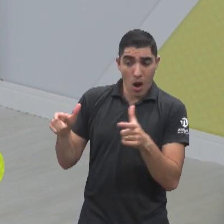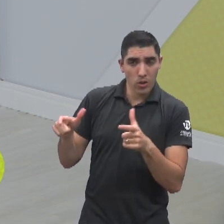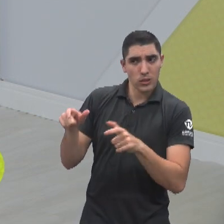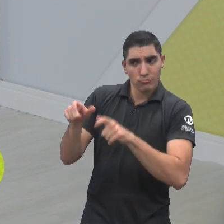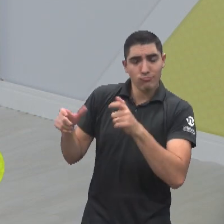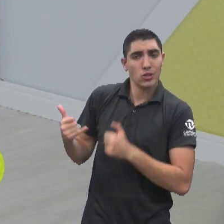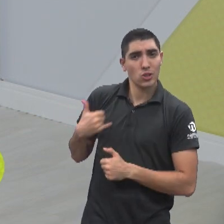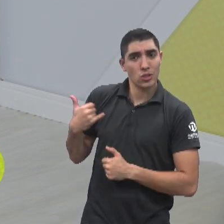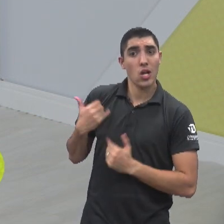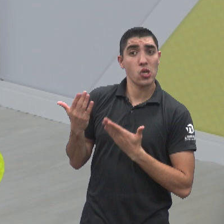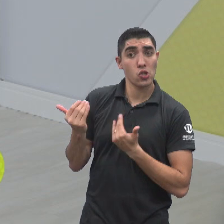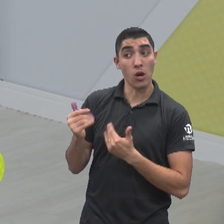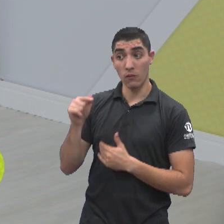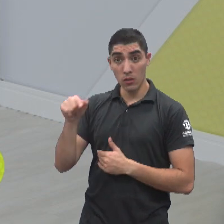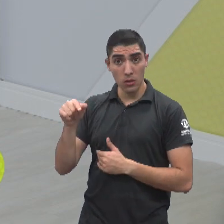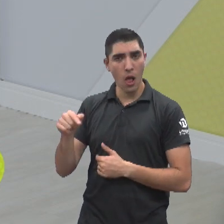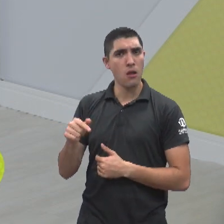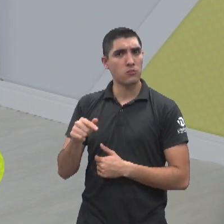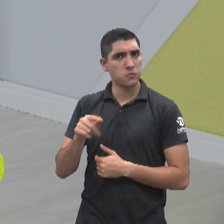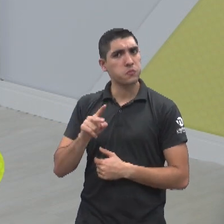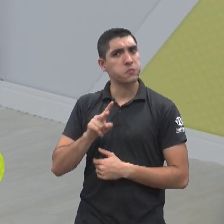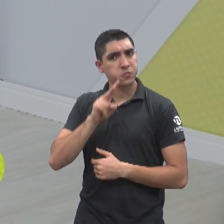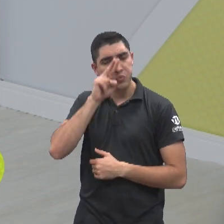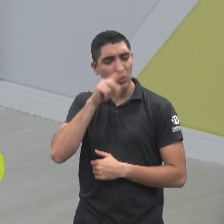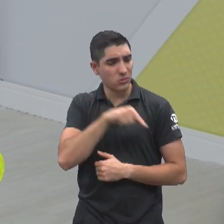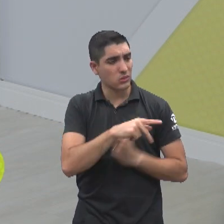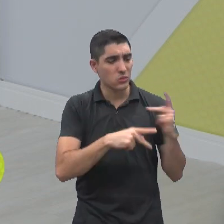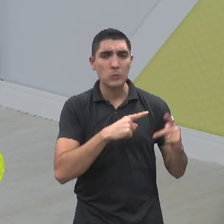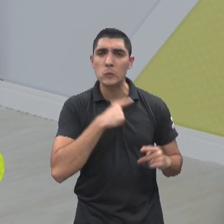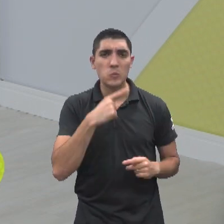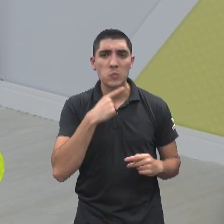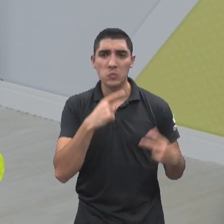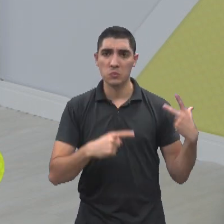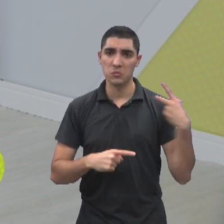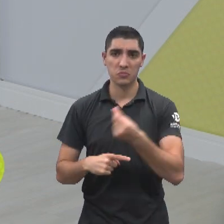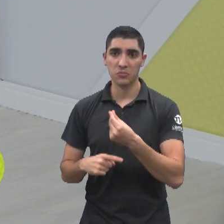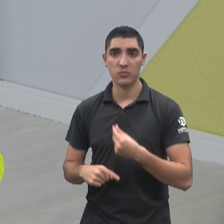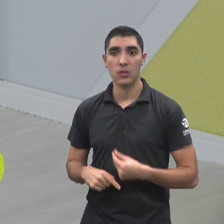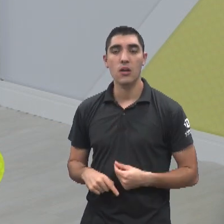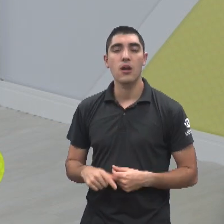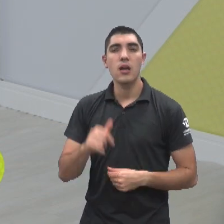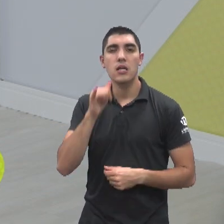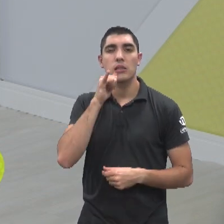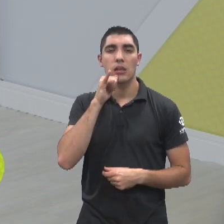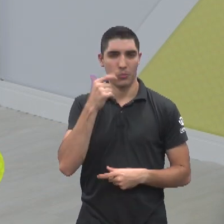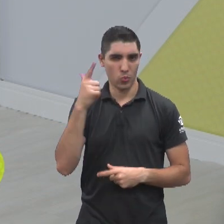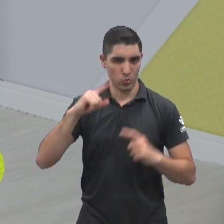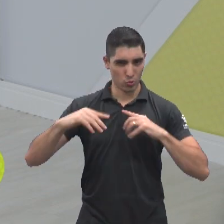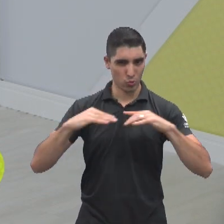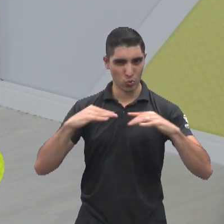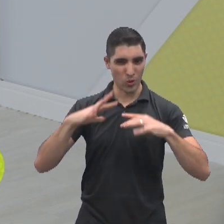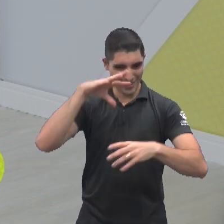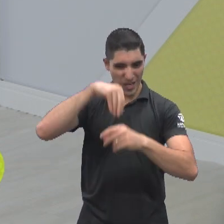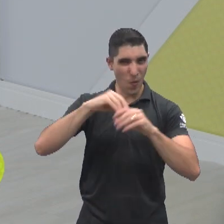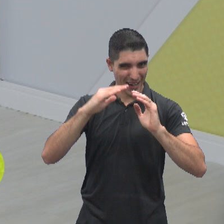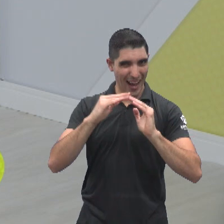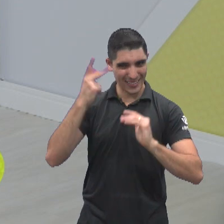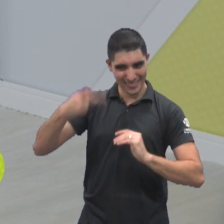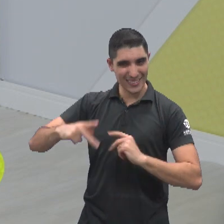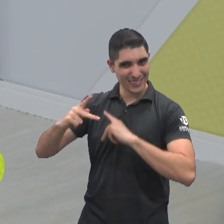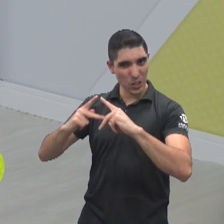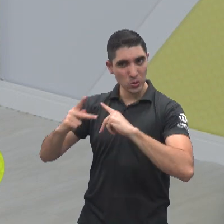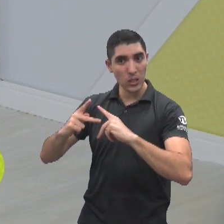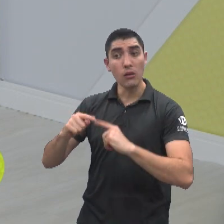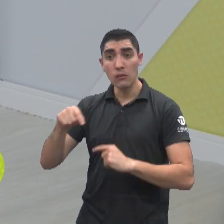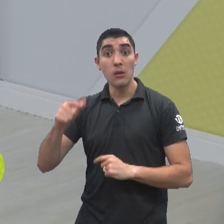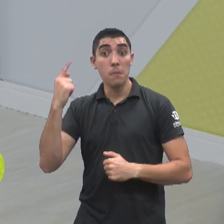também e vem dando trabalho para a equipe do São José. No jogo aqui, eu falei que foi uma derrota dolorida, porque o São José venceu o jogo inteiro.